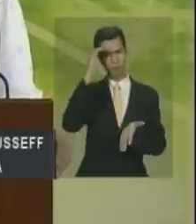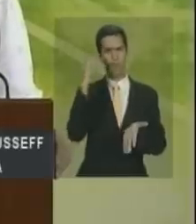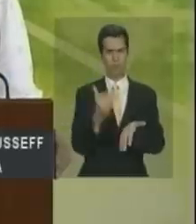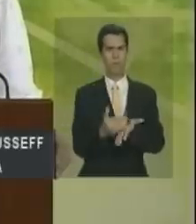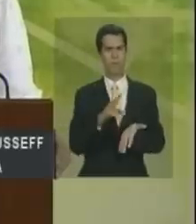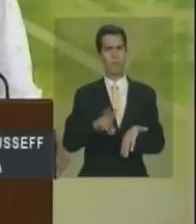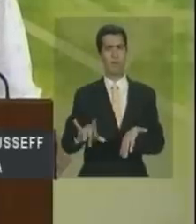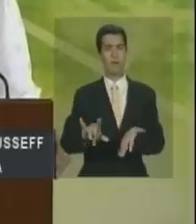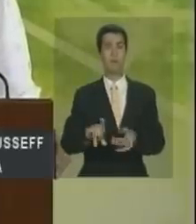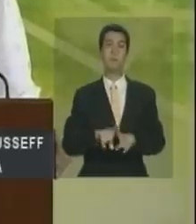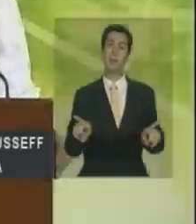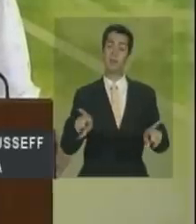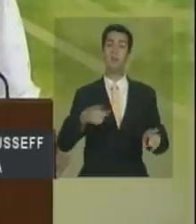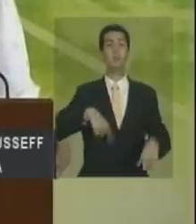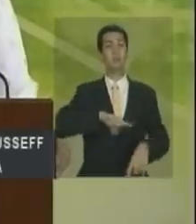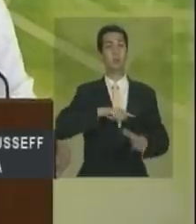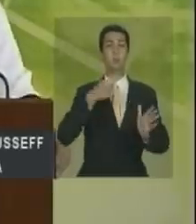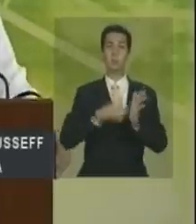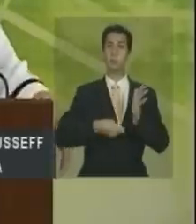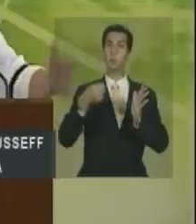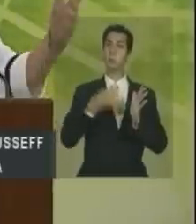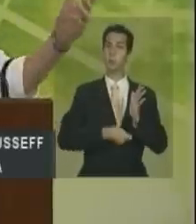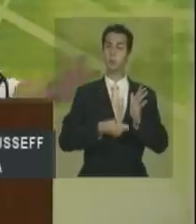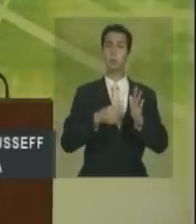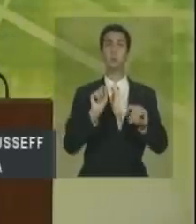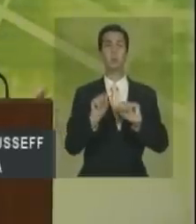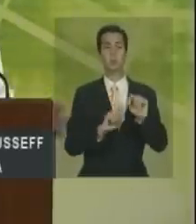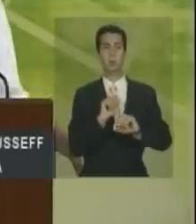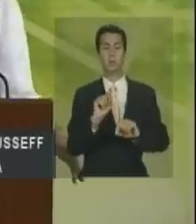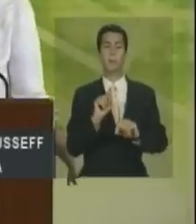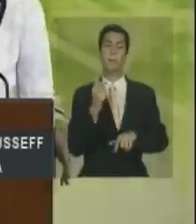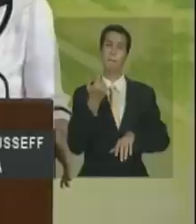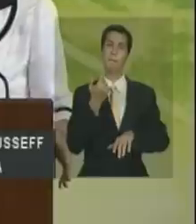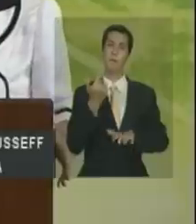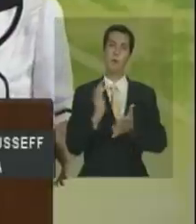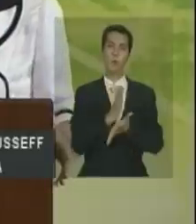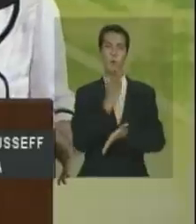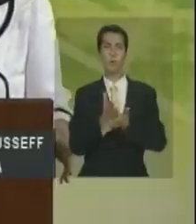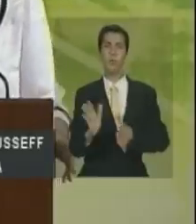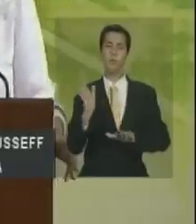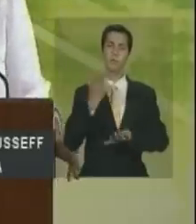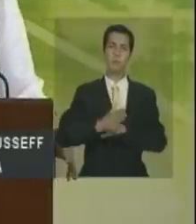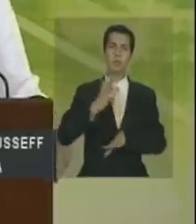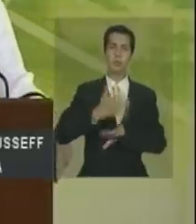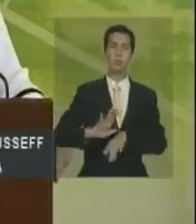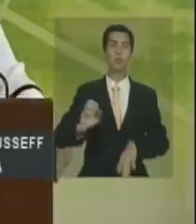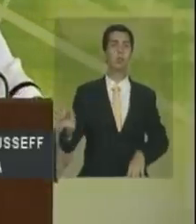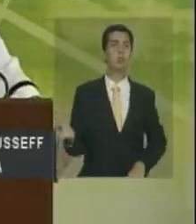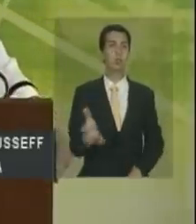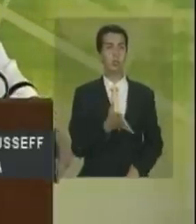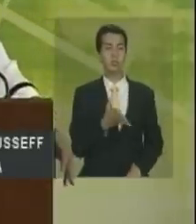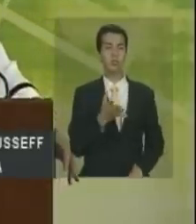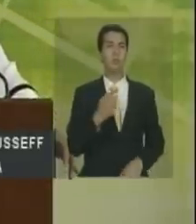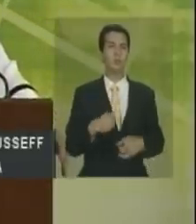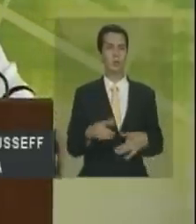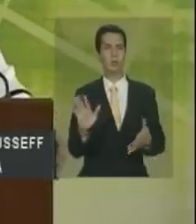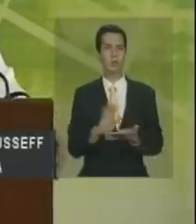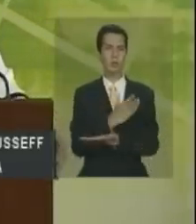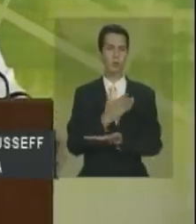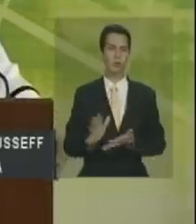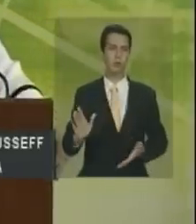novas práticas, não tão novas assim, porque já foram praticadas várias vezes no passado,